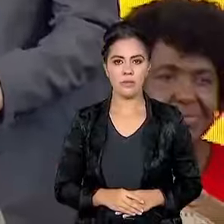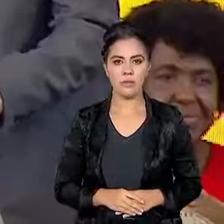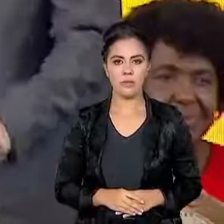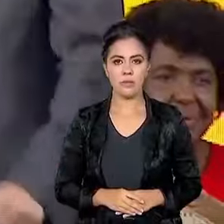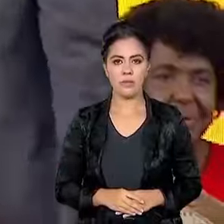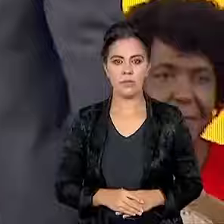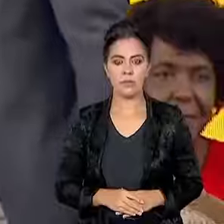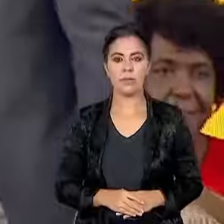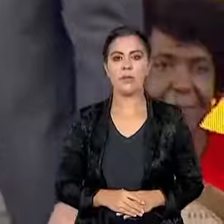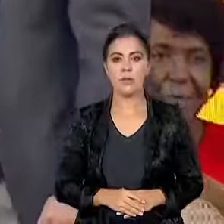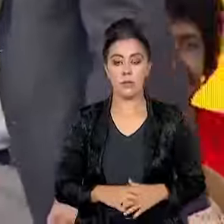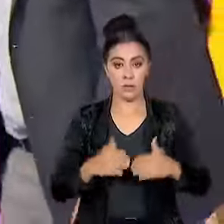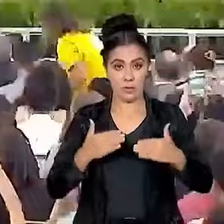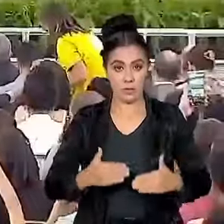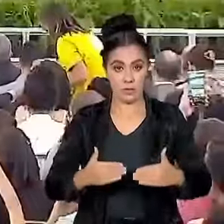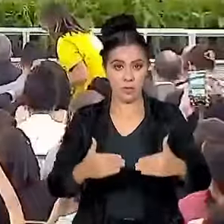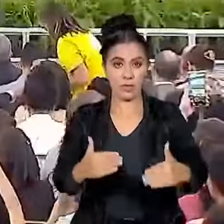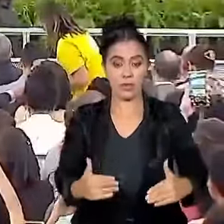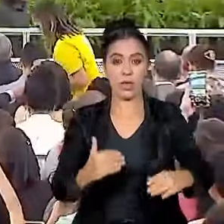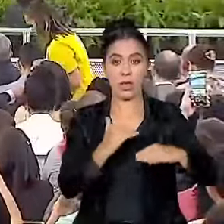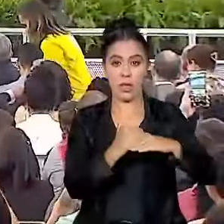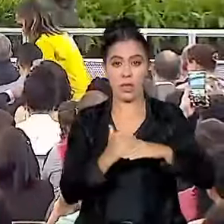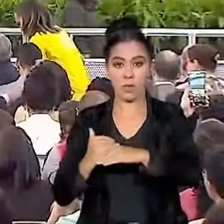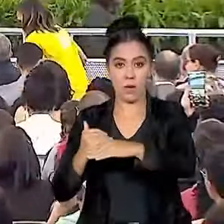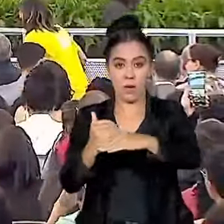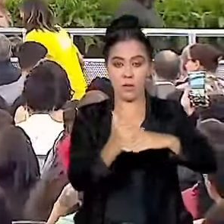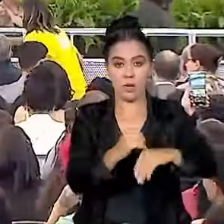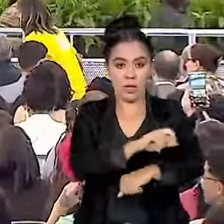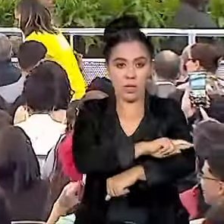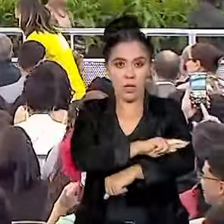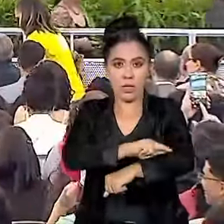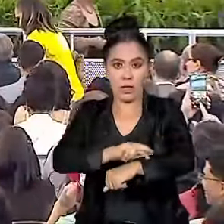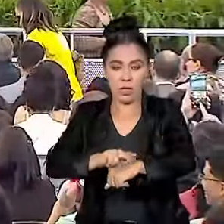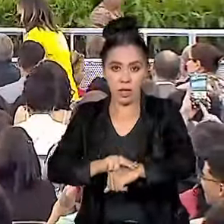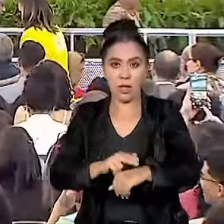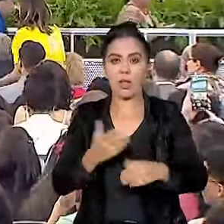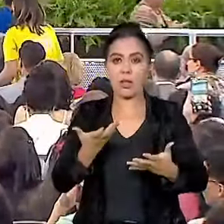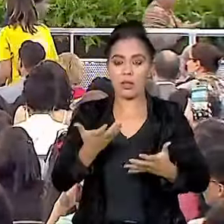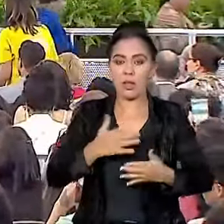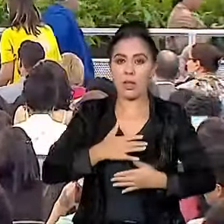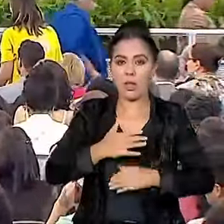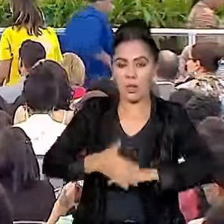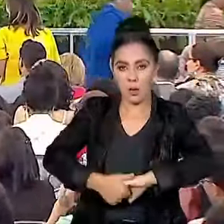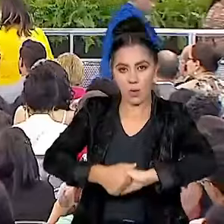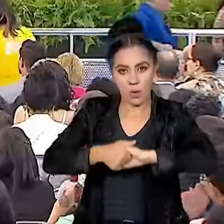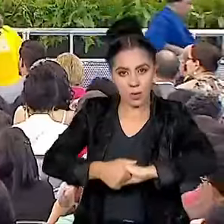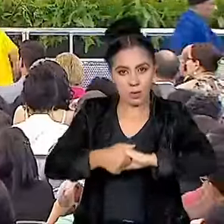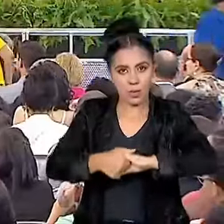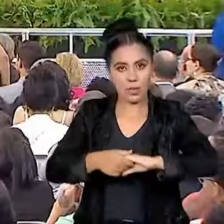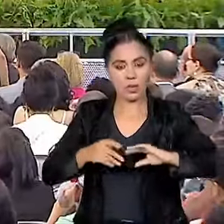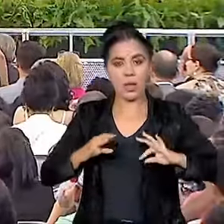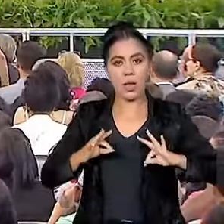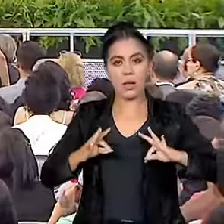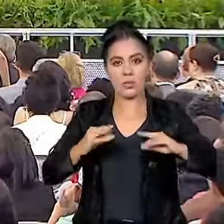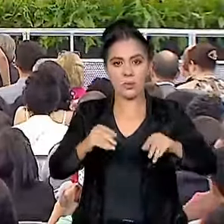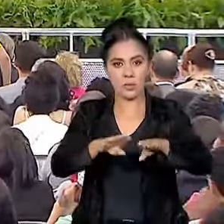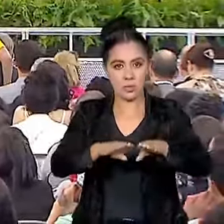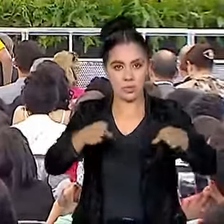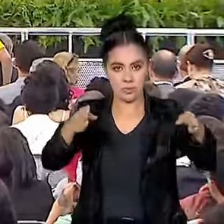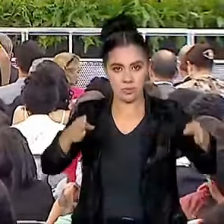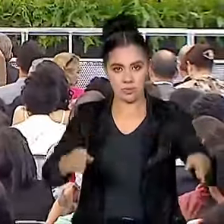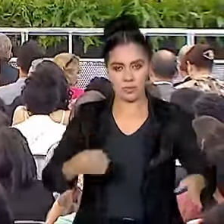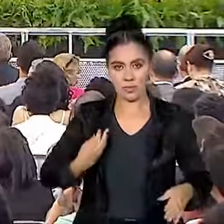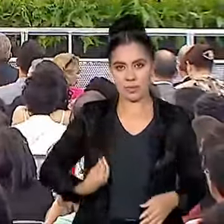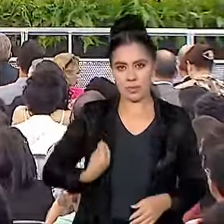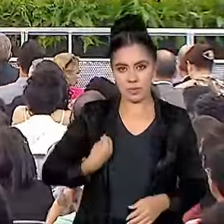O Ministério da Igualdade Racial gostaria de saudar toda a bancada negra presente no evento de hoje.